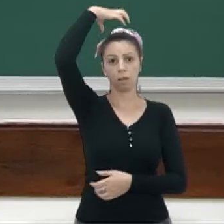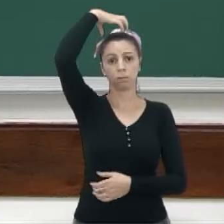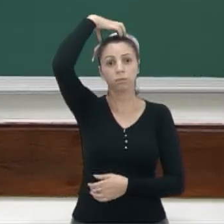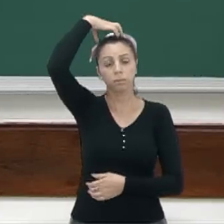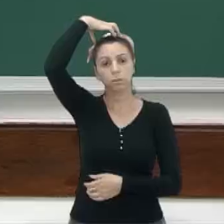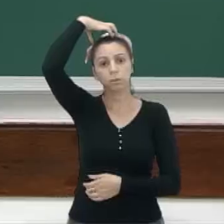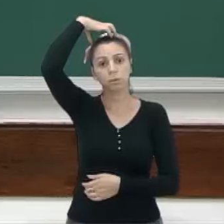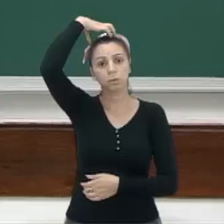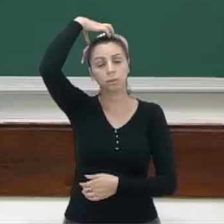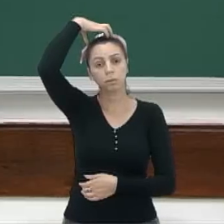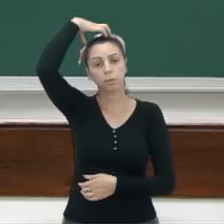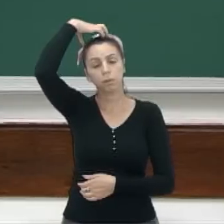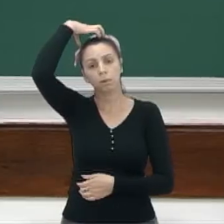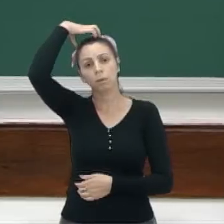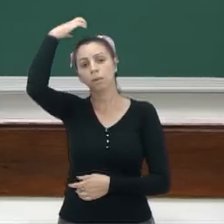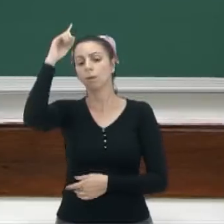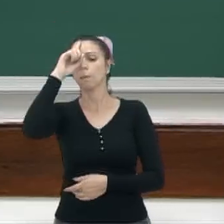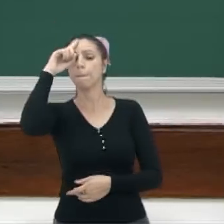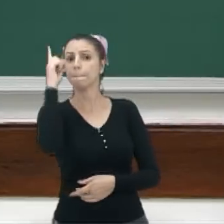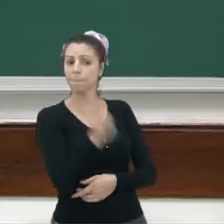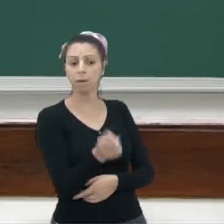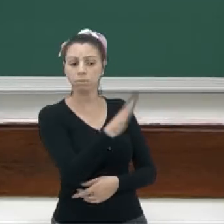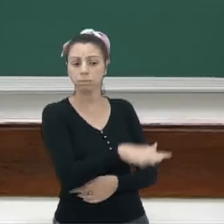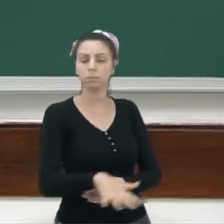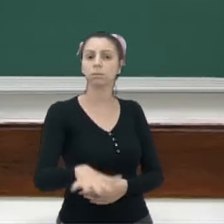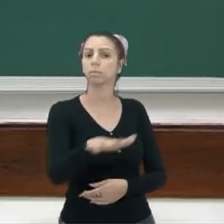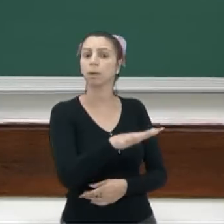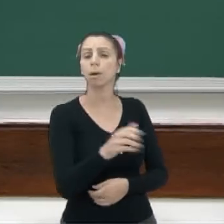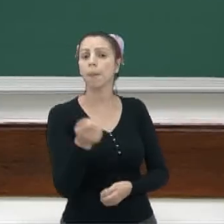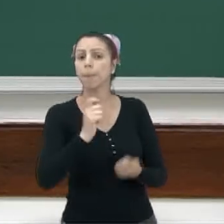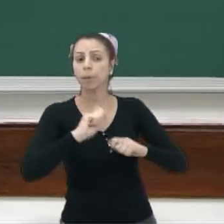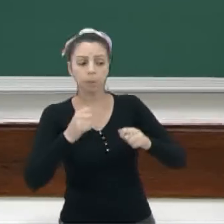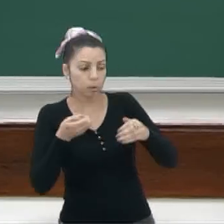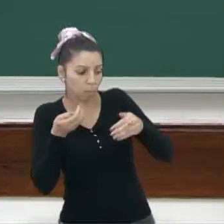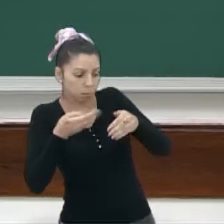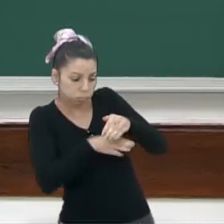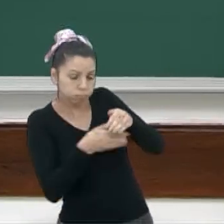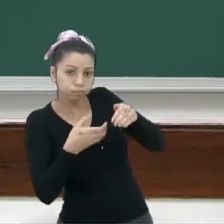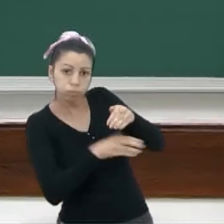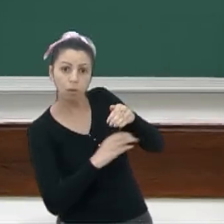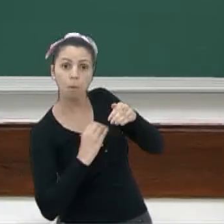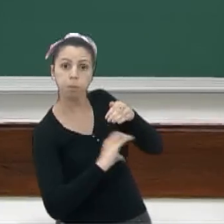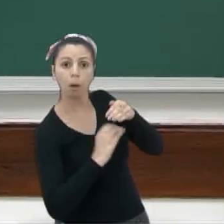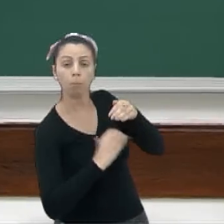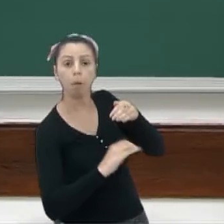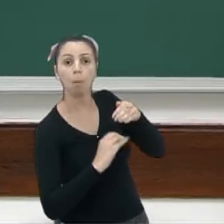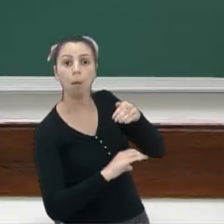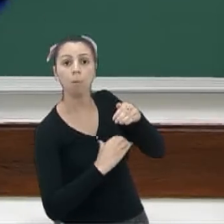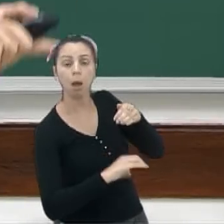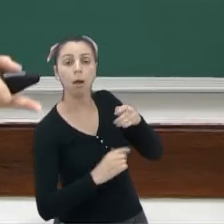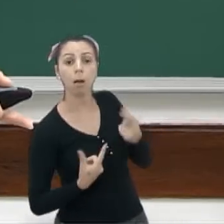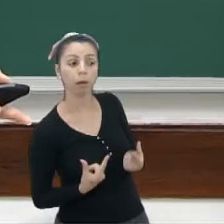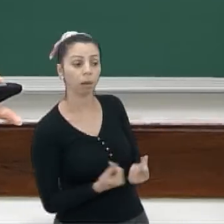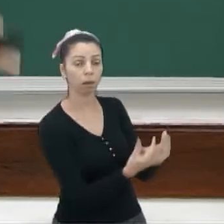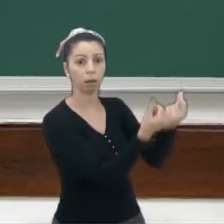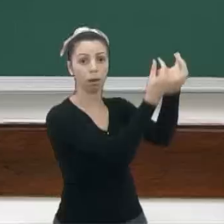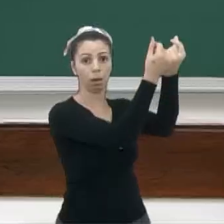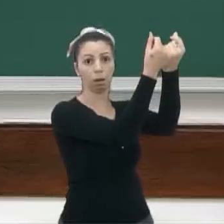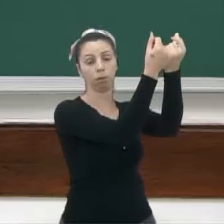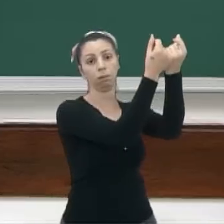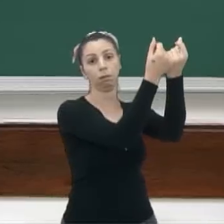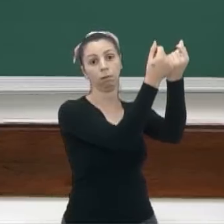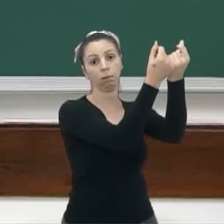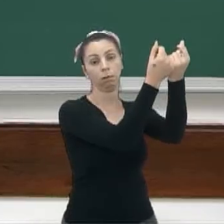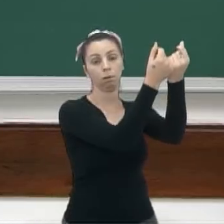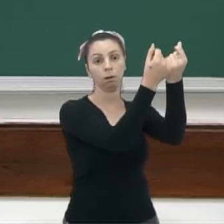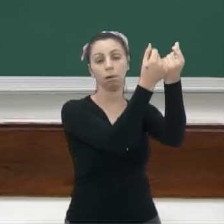absolutistas, reis que mandam no seu território e que têm que acumular um patamar grande de riqueza para fazer frente aos outros reinos e